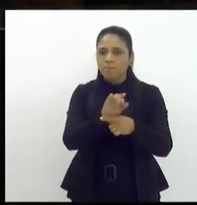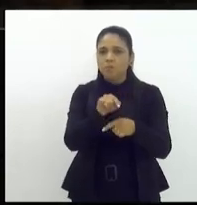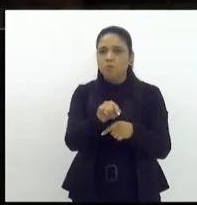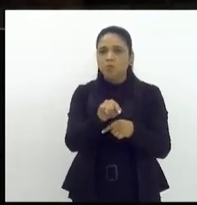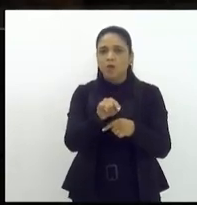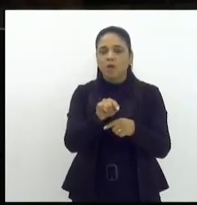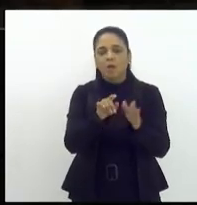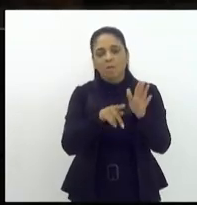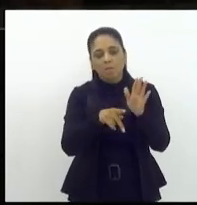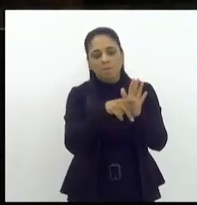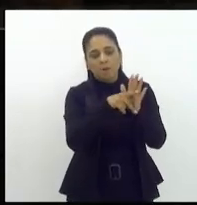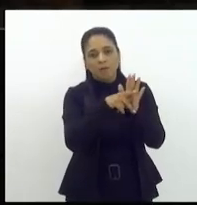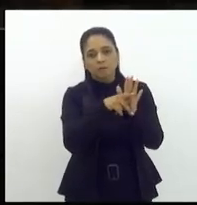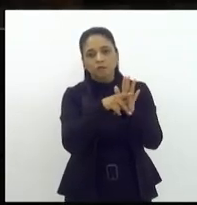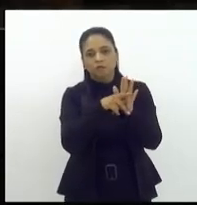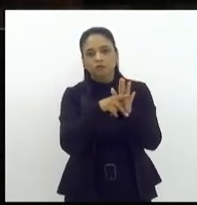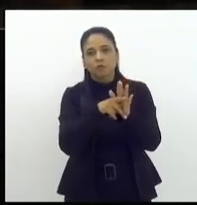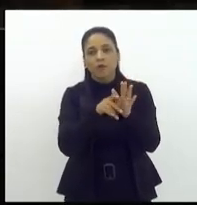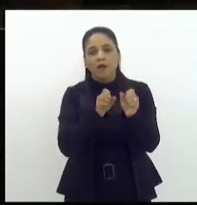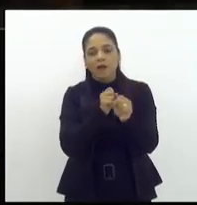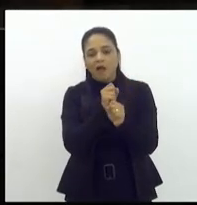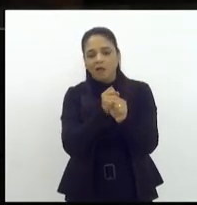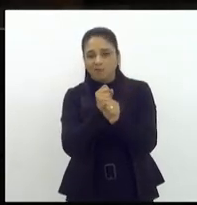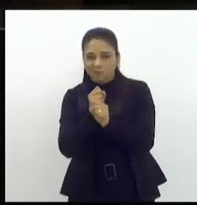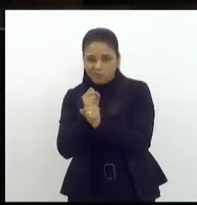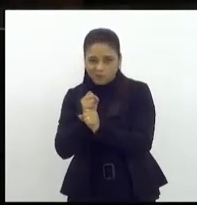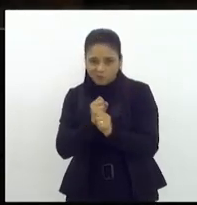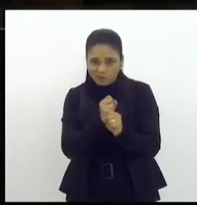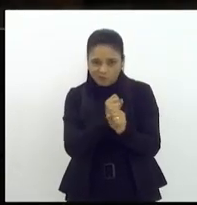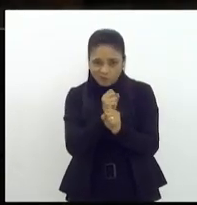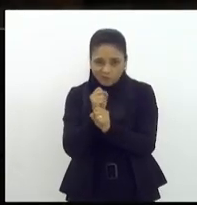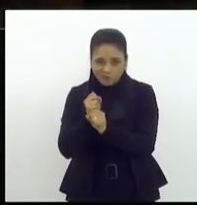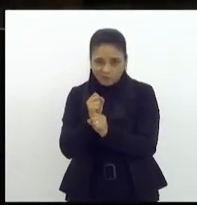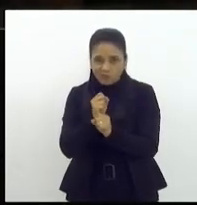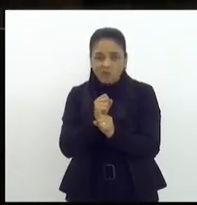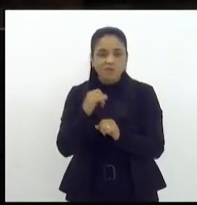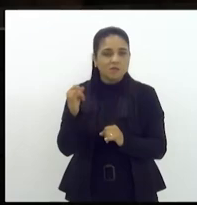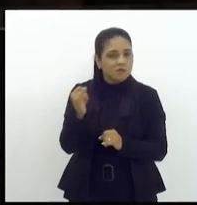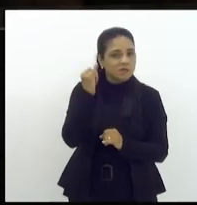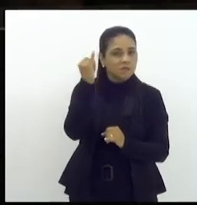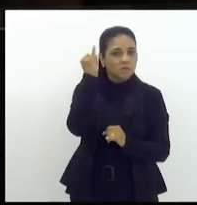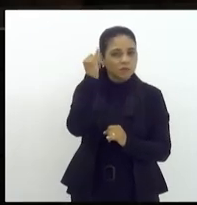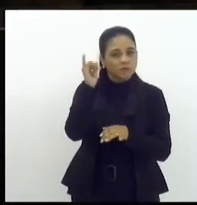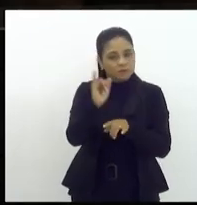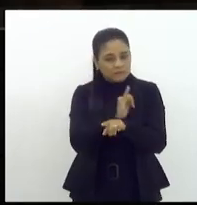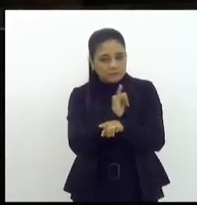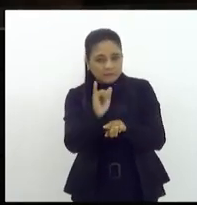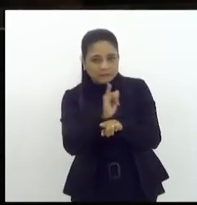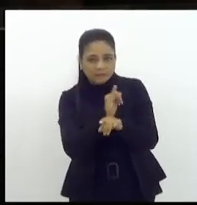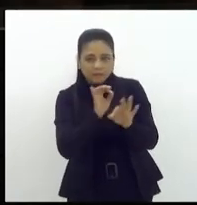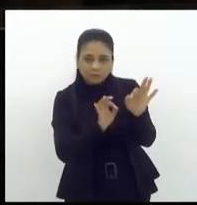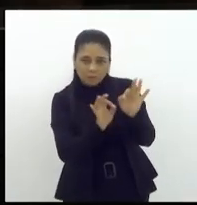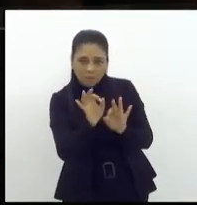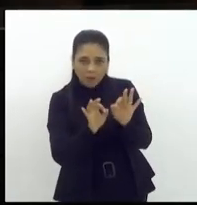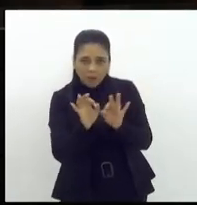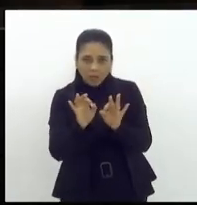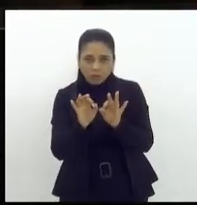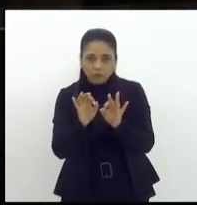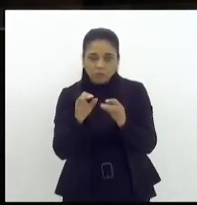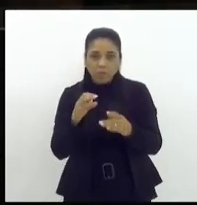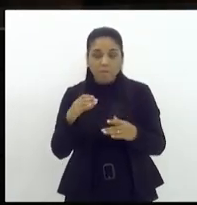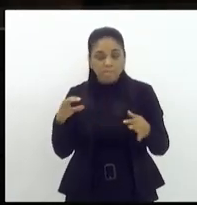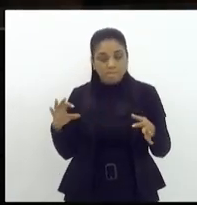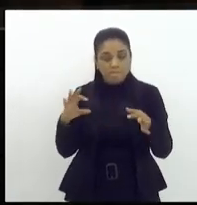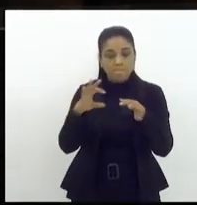os planos plurianuais e é importante que o nosso plano estratégico fale com